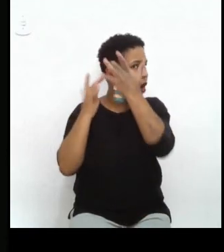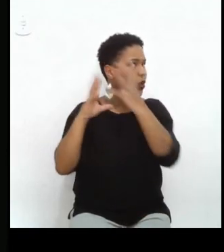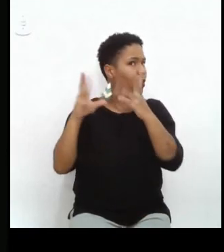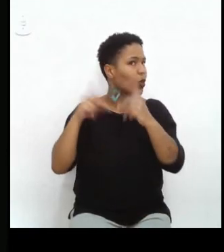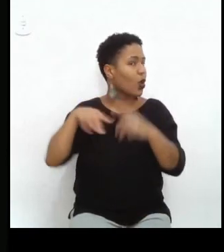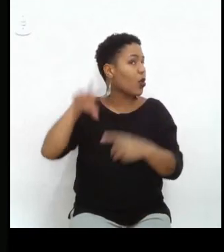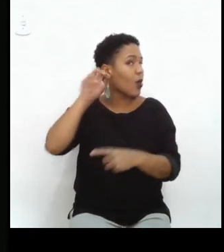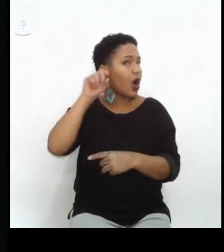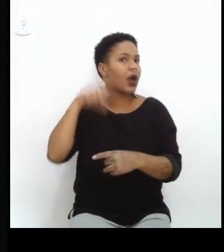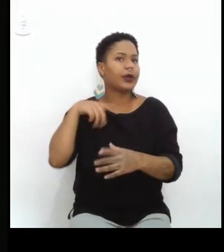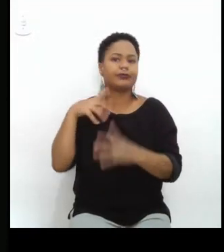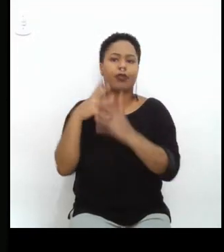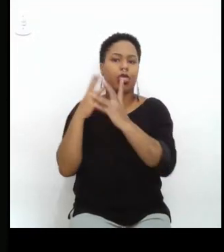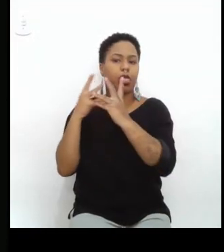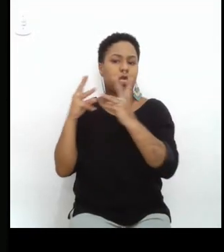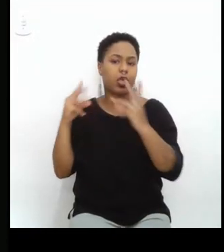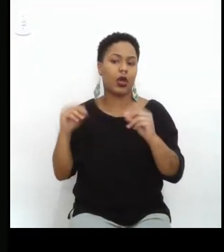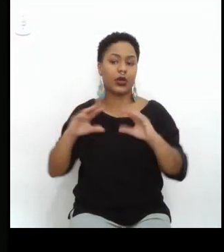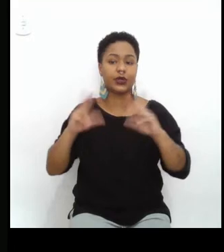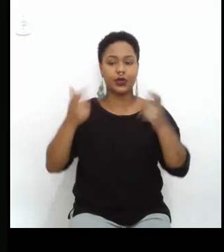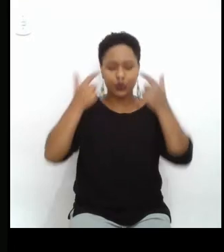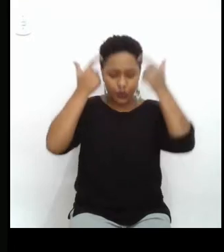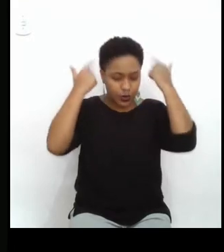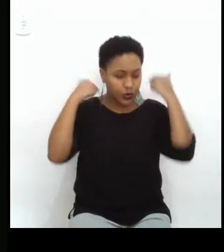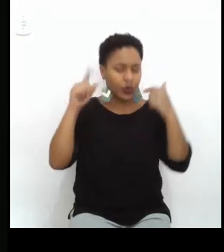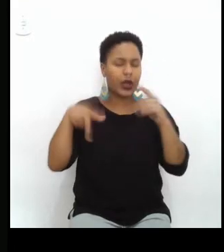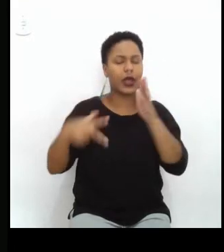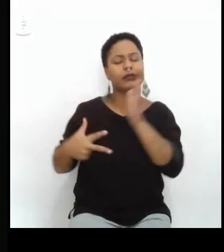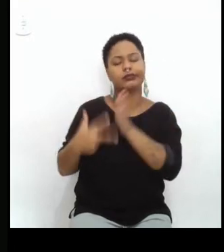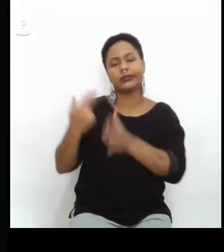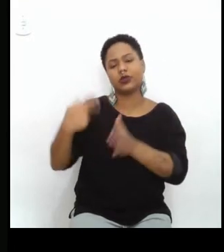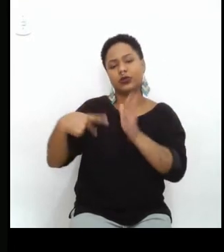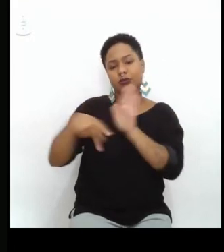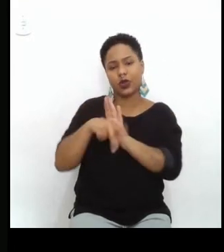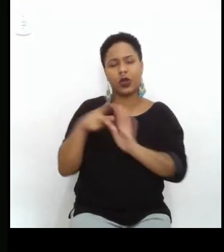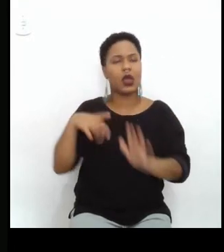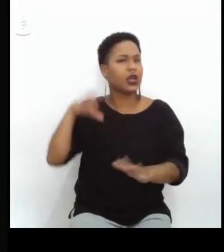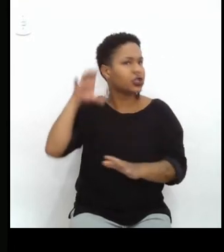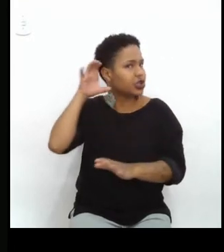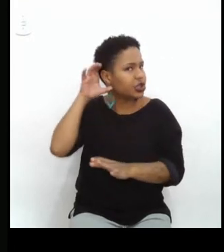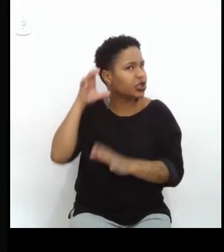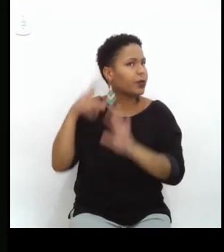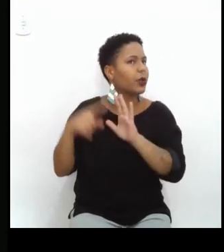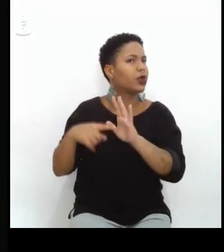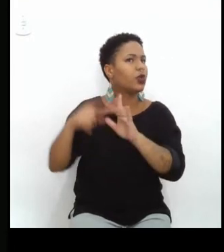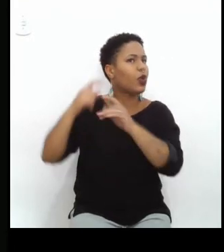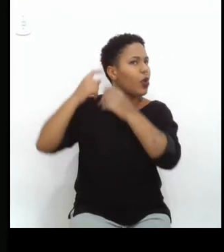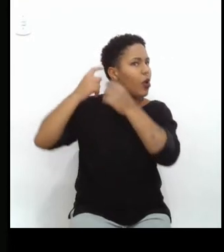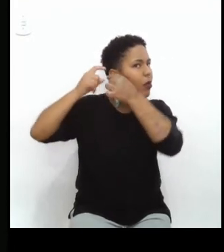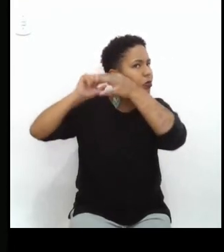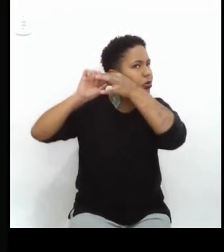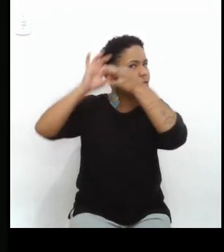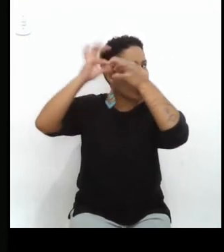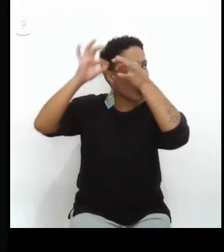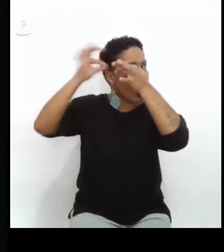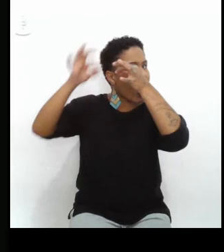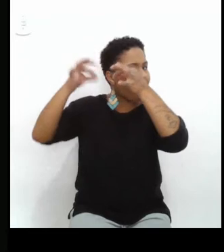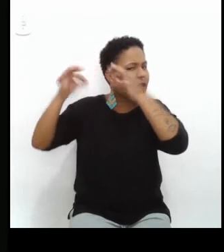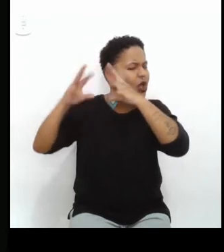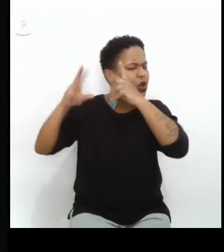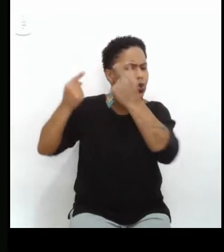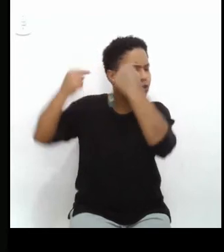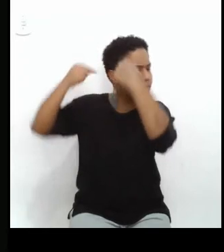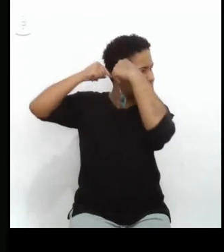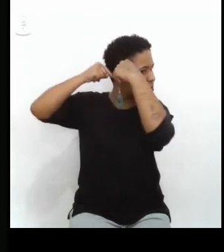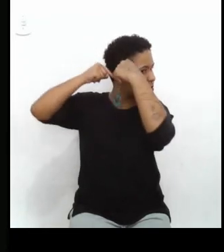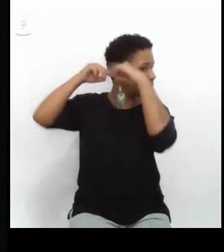de auditivo é de saiba cirurgia meu tímpano martelo labirinto a toda